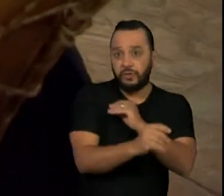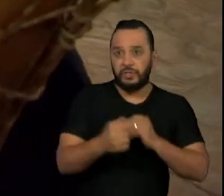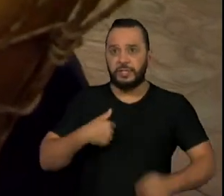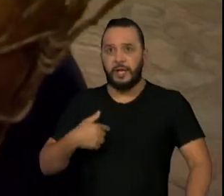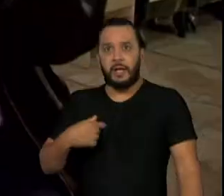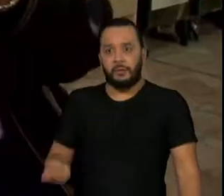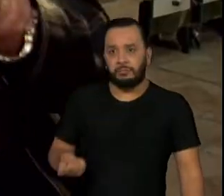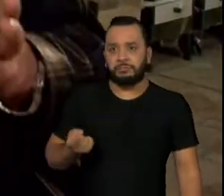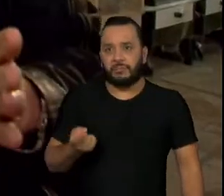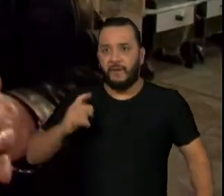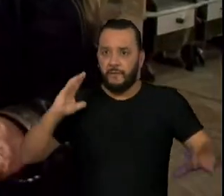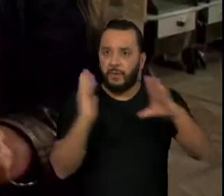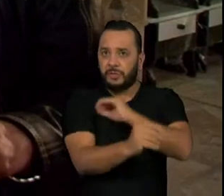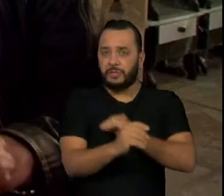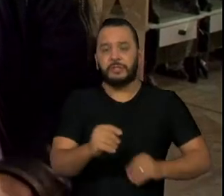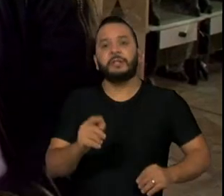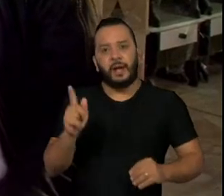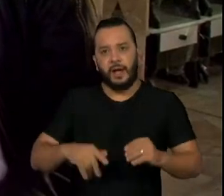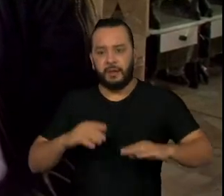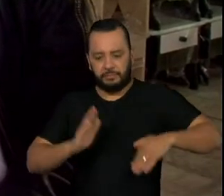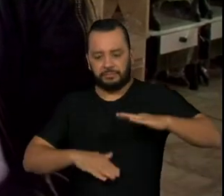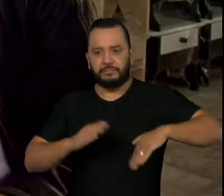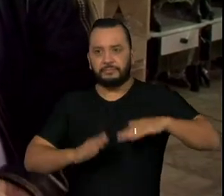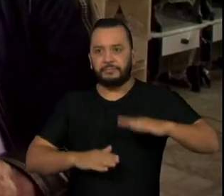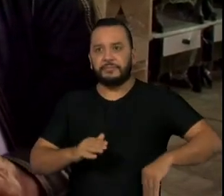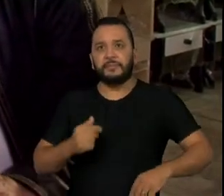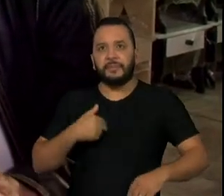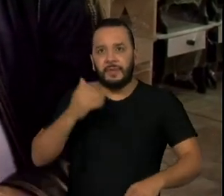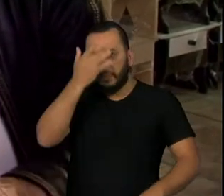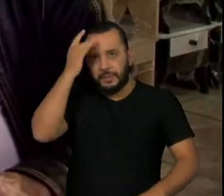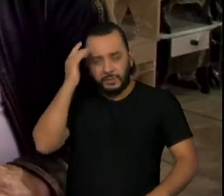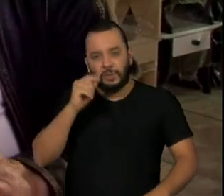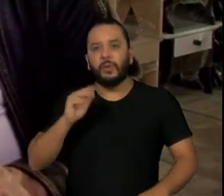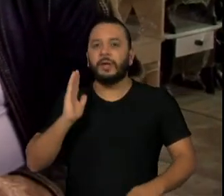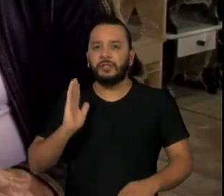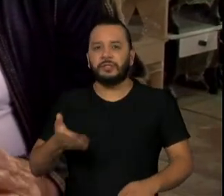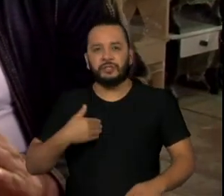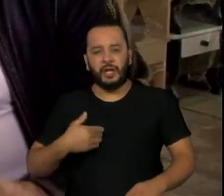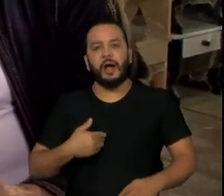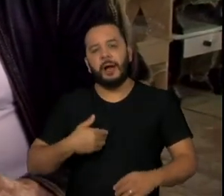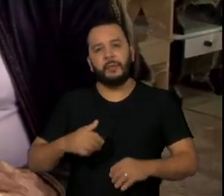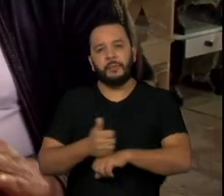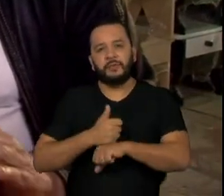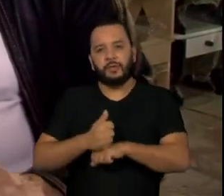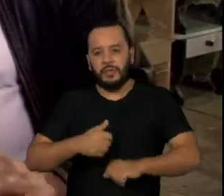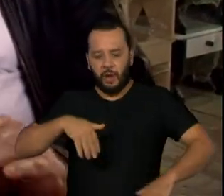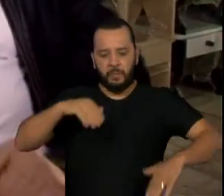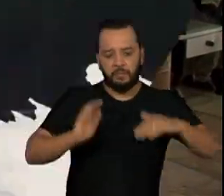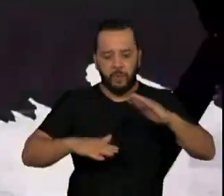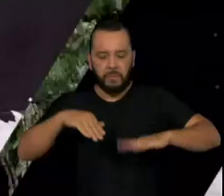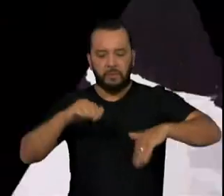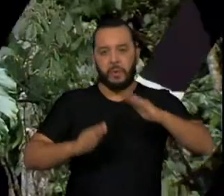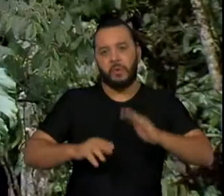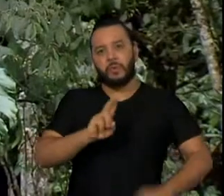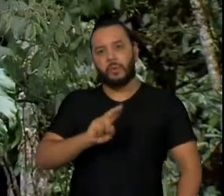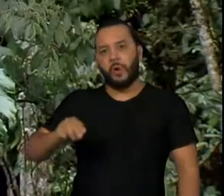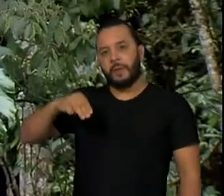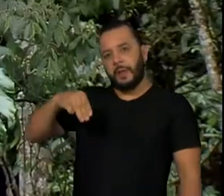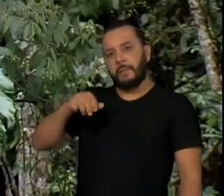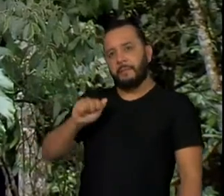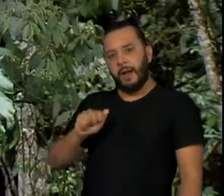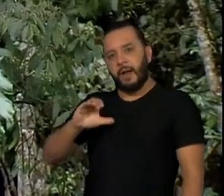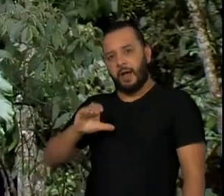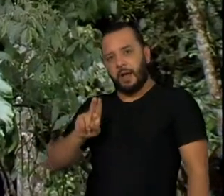dedo mínimo. Chamavam de macumbeiros os que batiam na macumba.